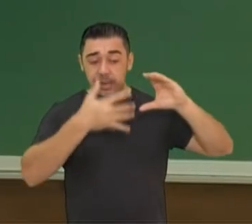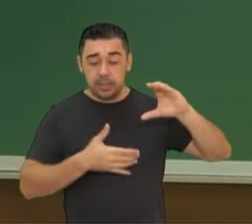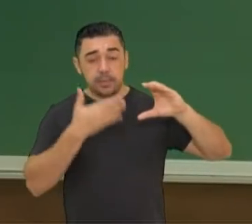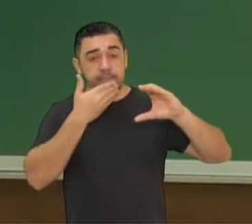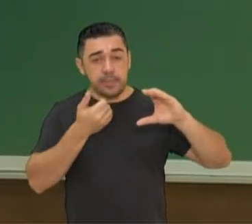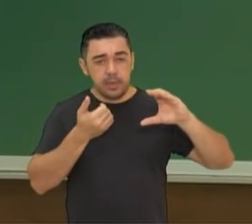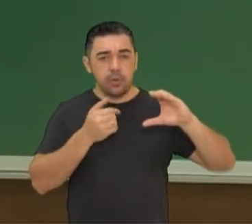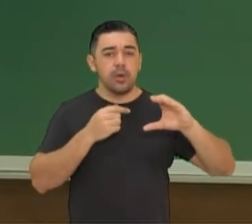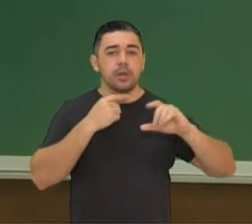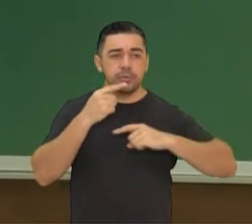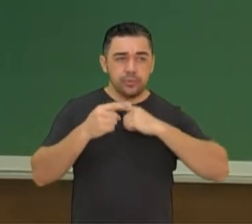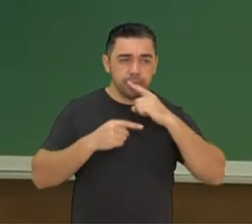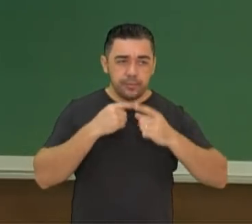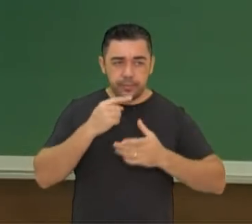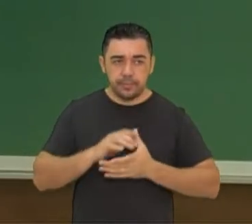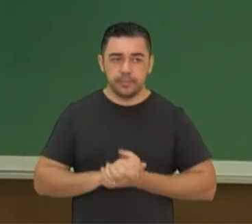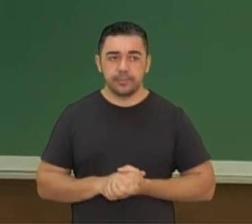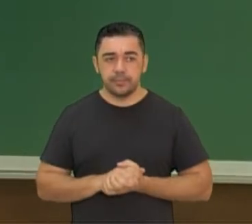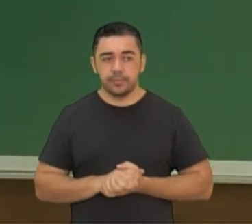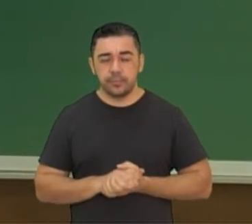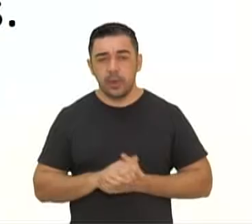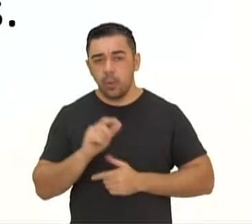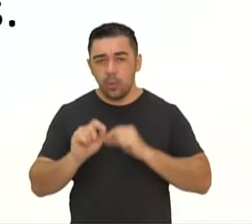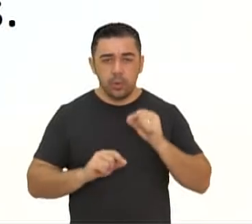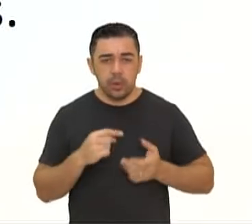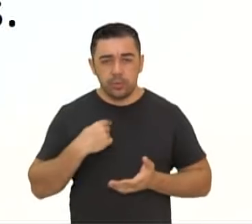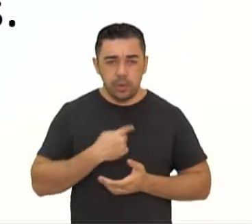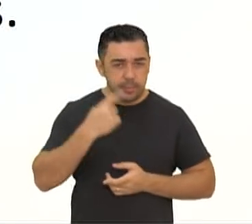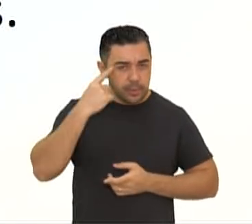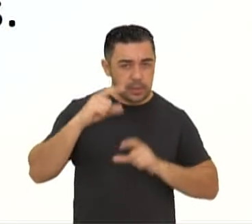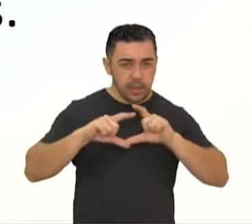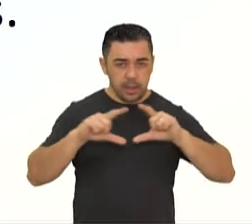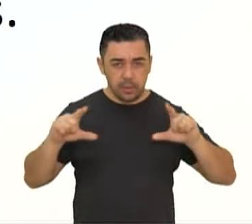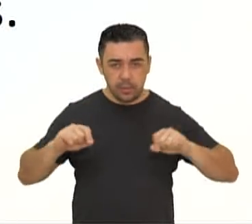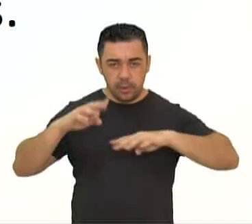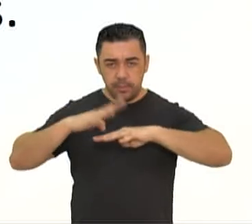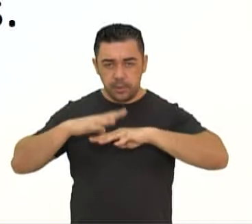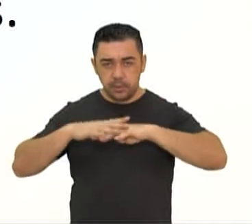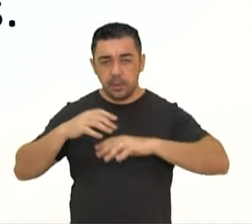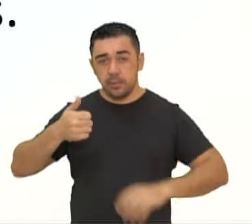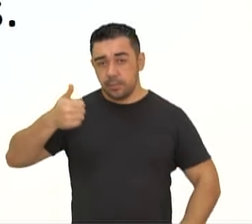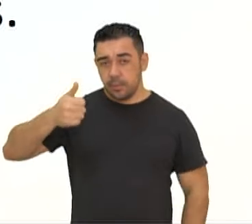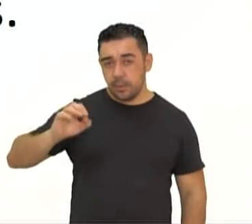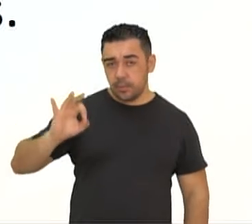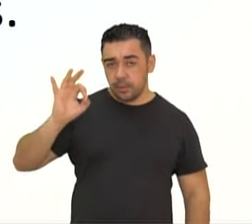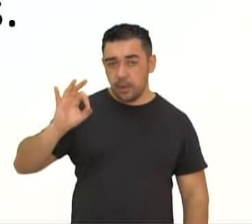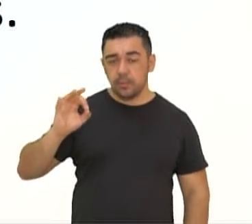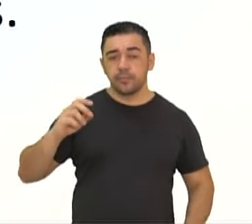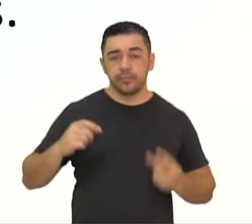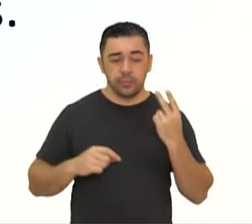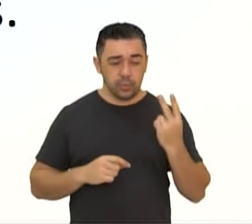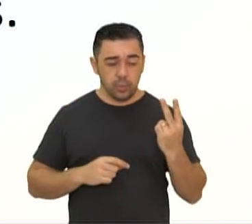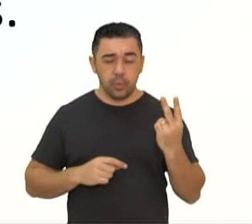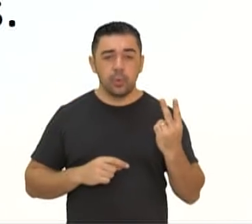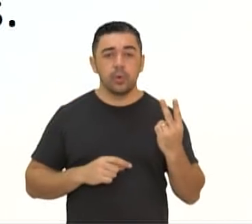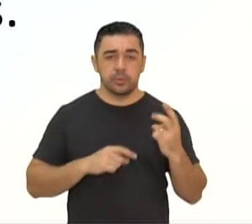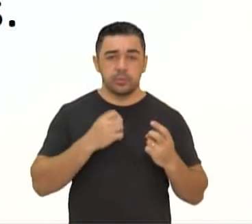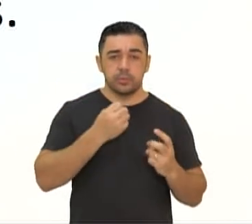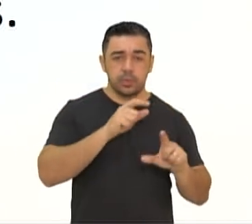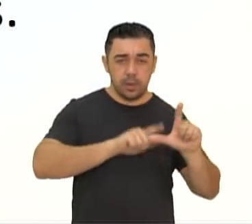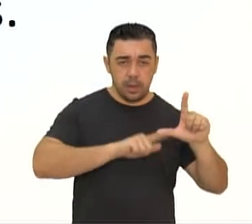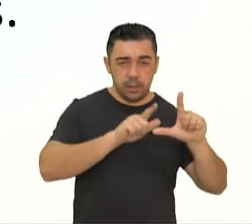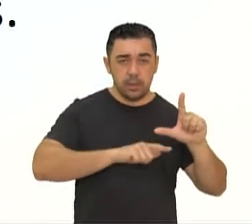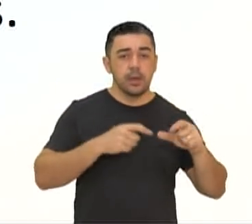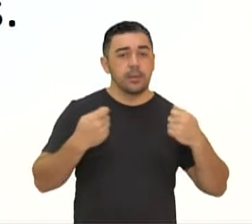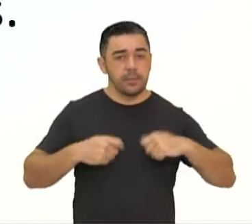melhor. Tá? Isso nos leva a pensar que uma equação do primeiro grau com duas incógnitas deve conter duas informações